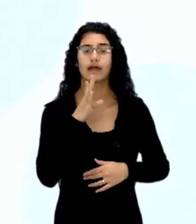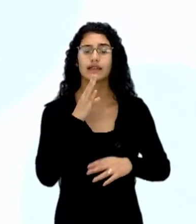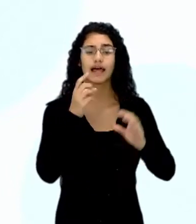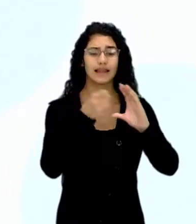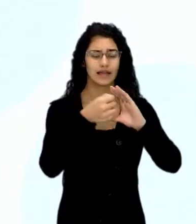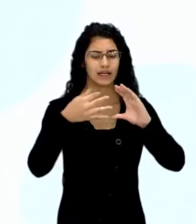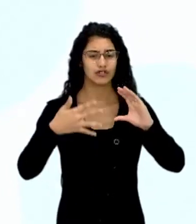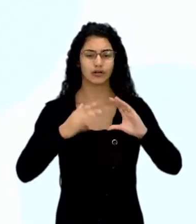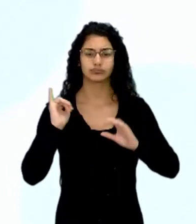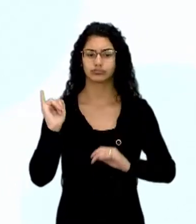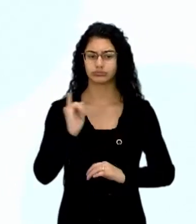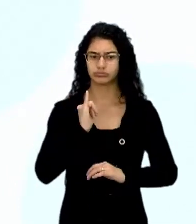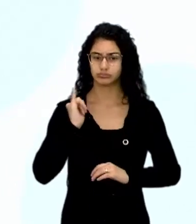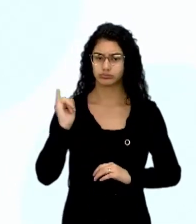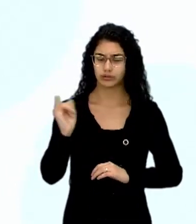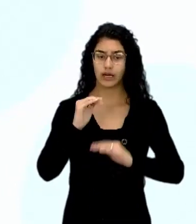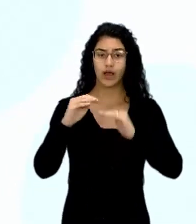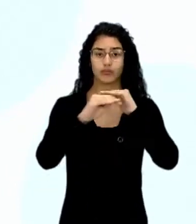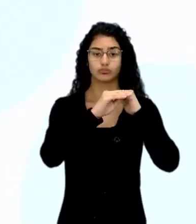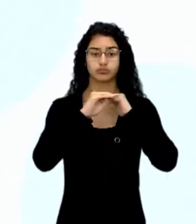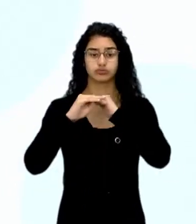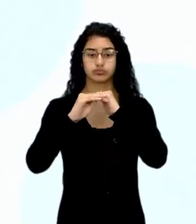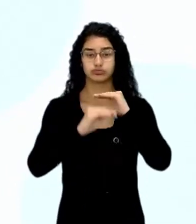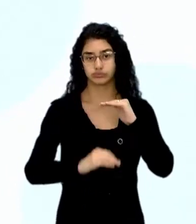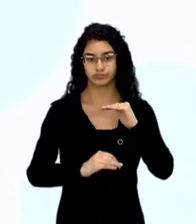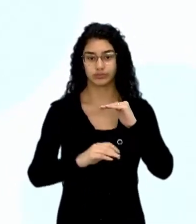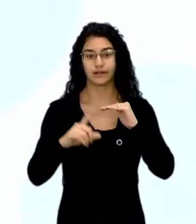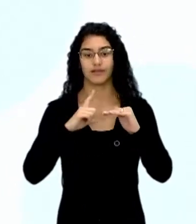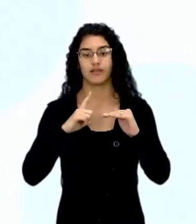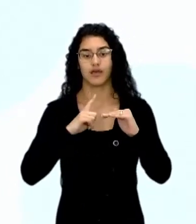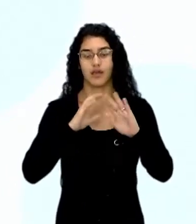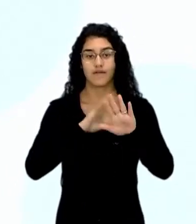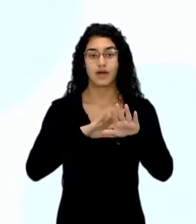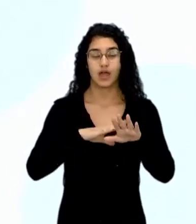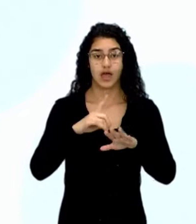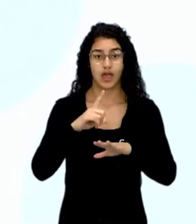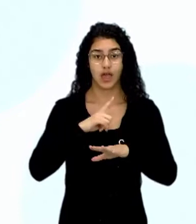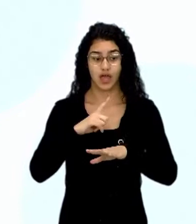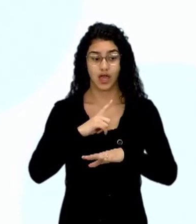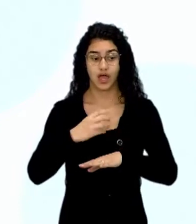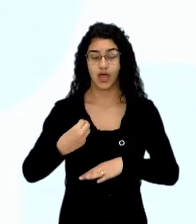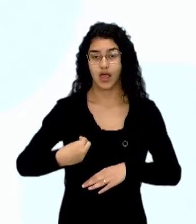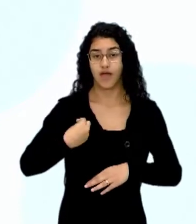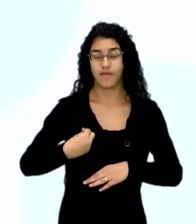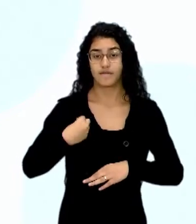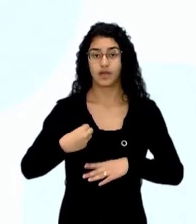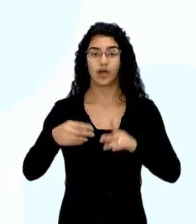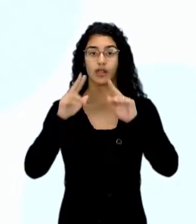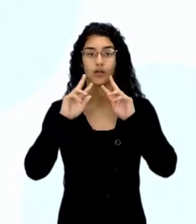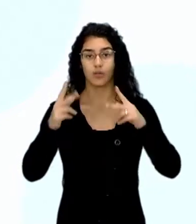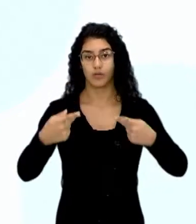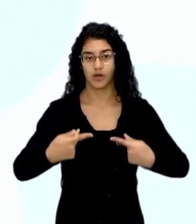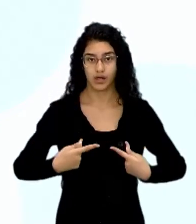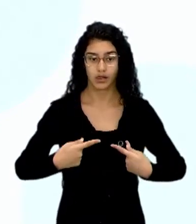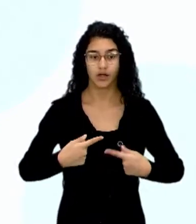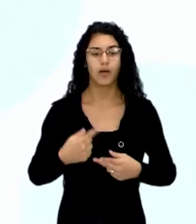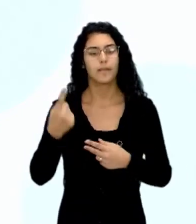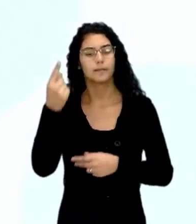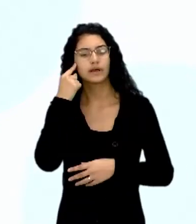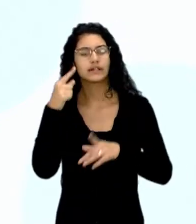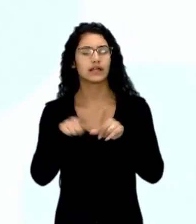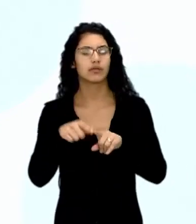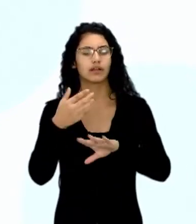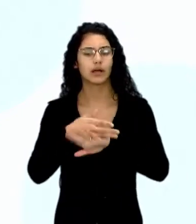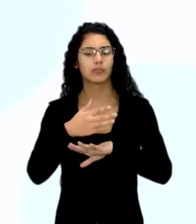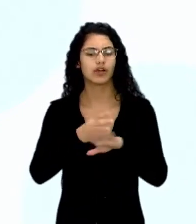aspectos fundantes da desigualdade envolvendo a questão da realidade humana. Vamos pensar na